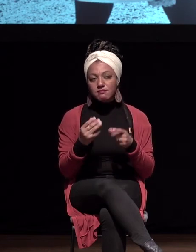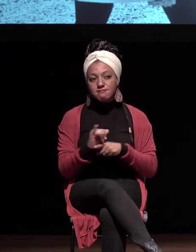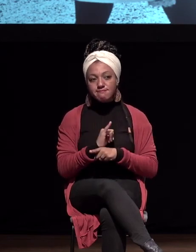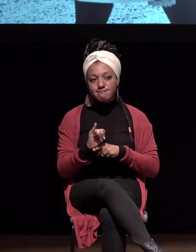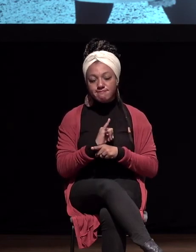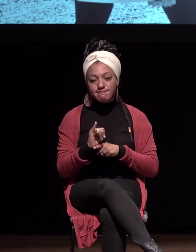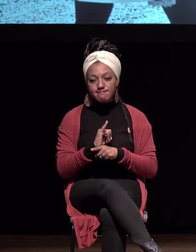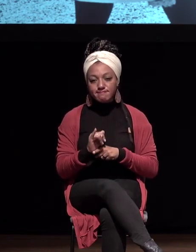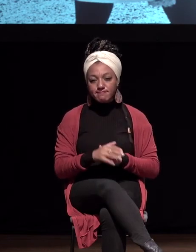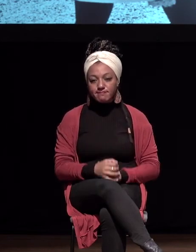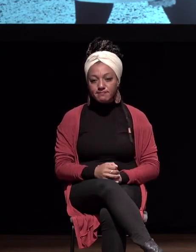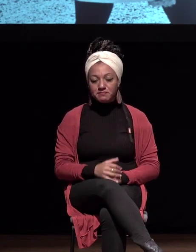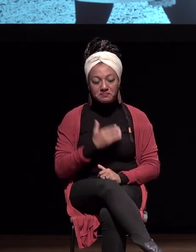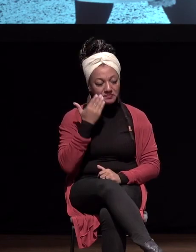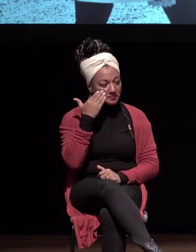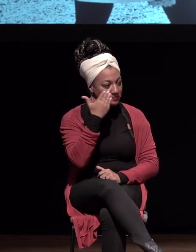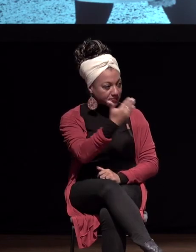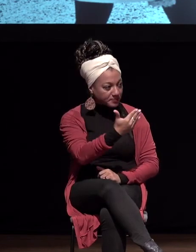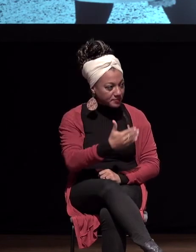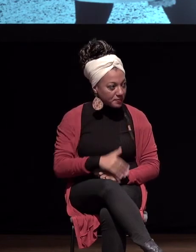especificamente. Acho que é isso. Obrigada.